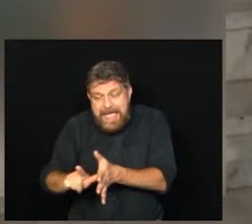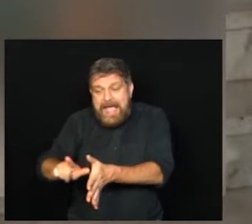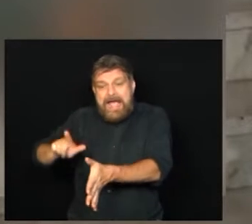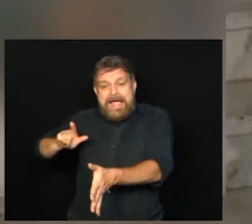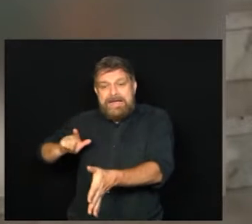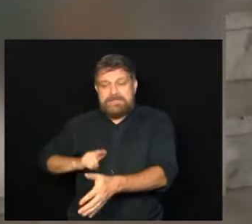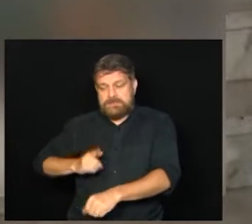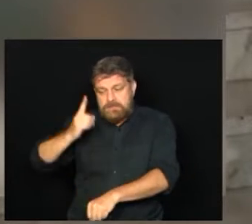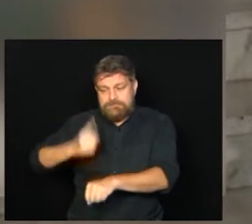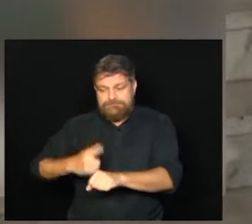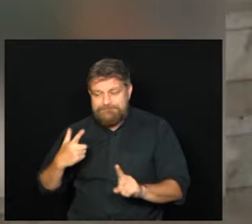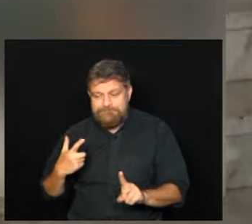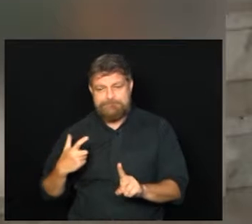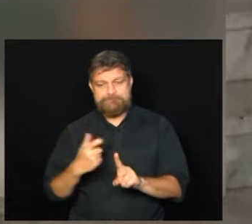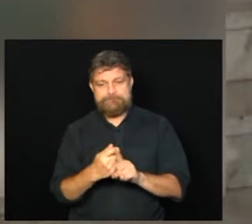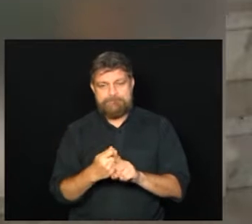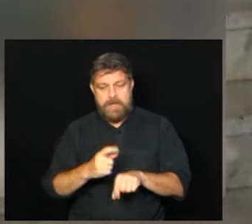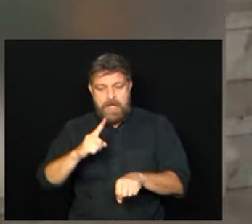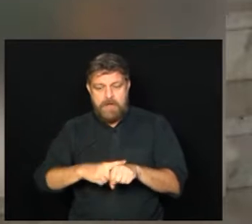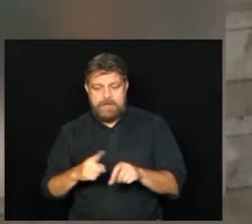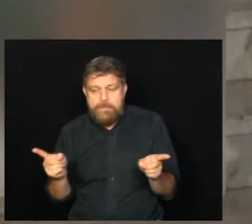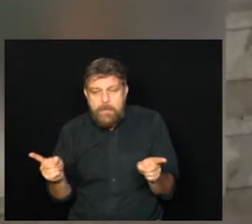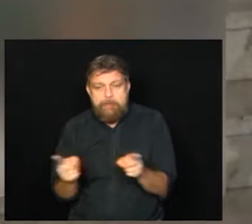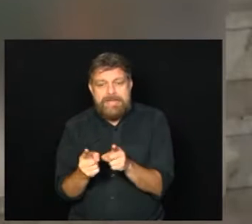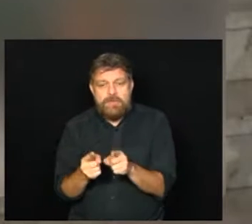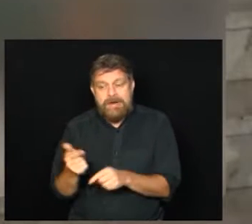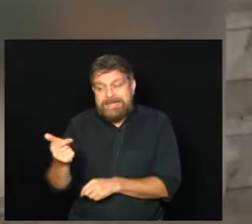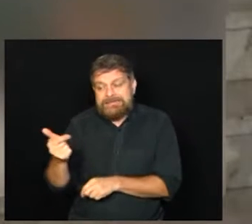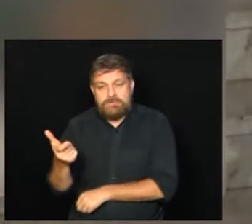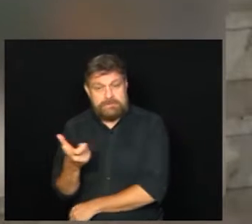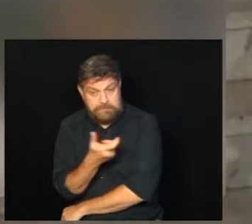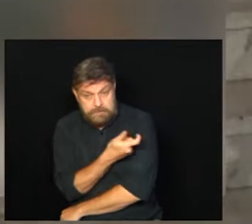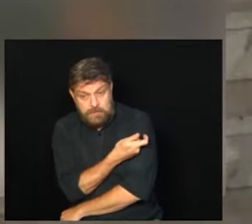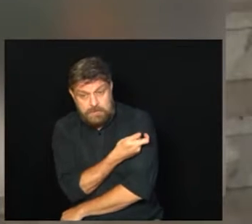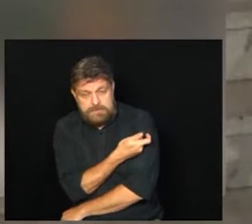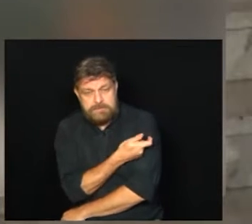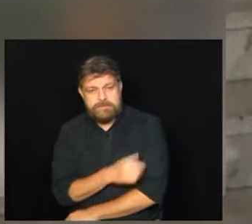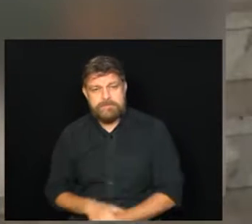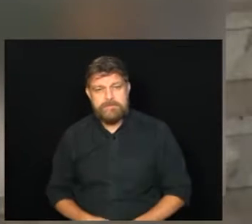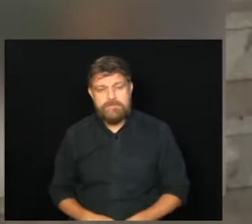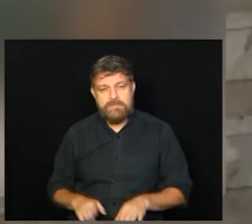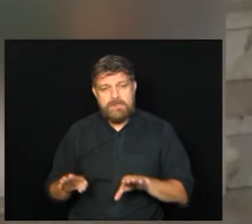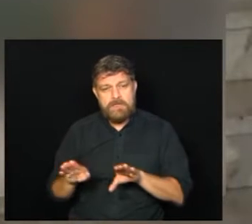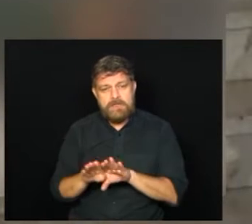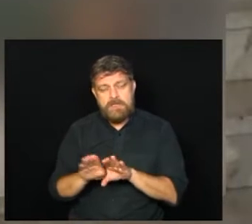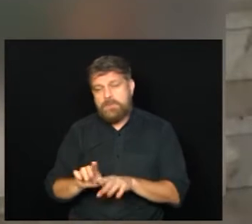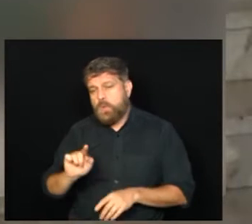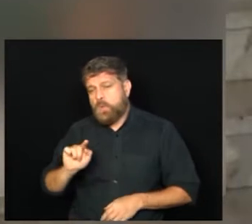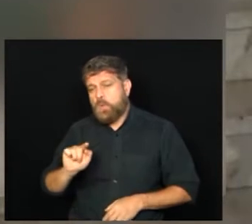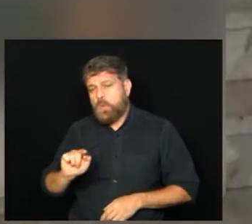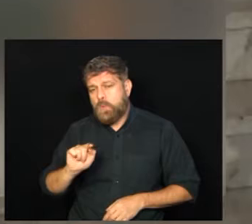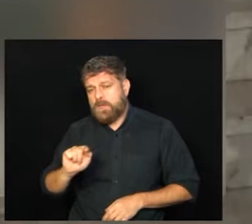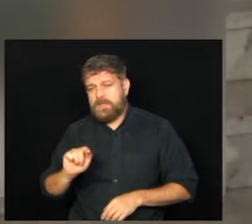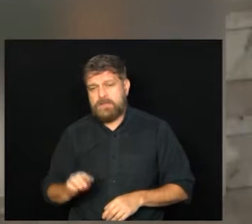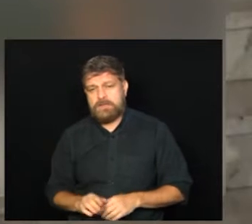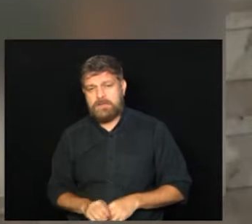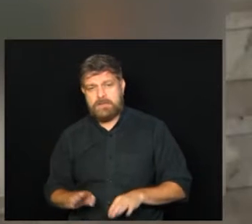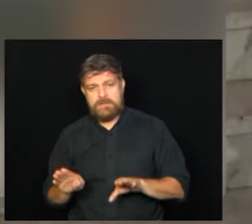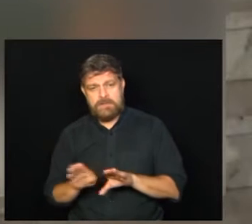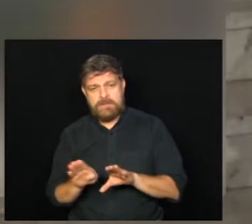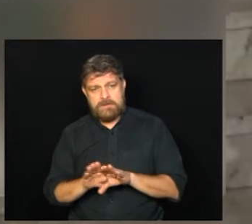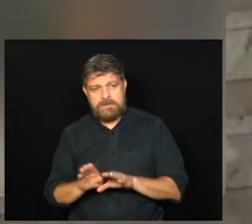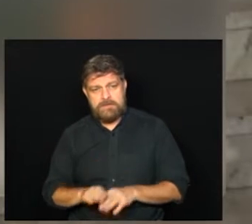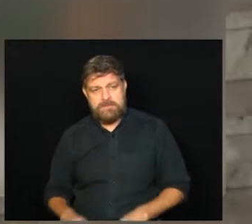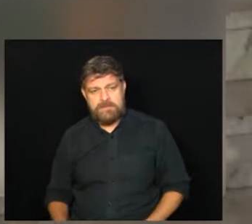antecipação desses prazos para a segunda dose. E também a questão da imunização, uma